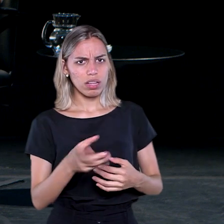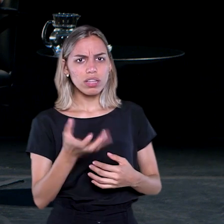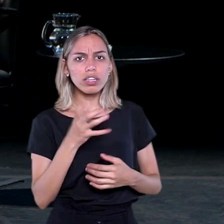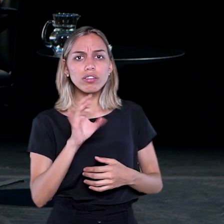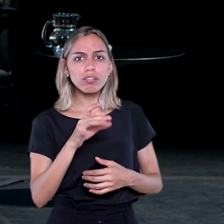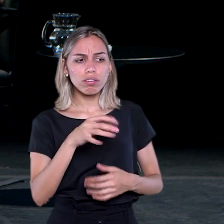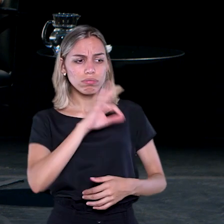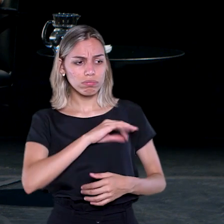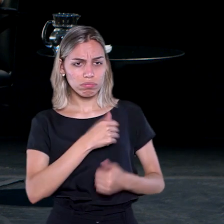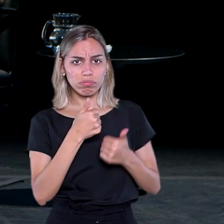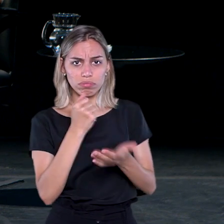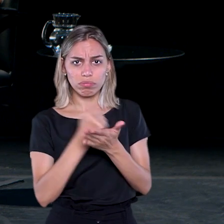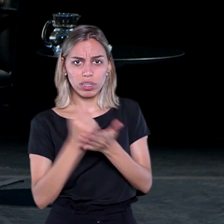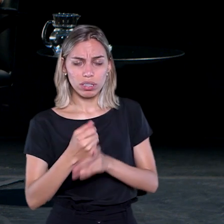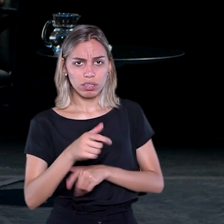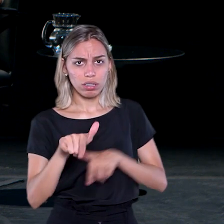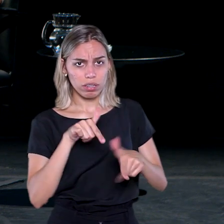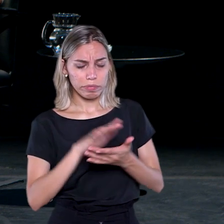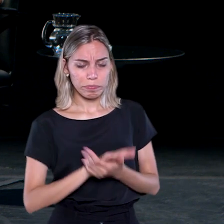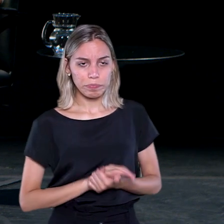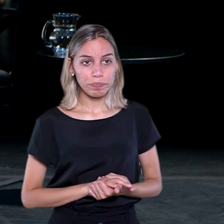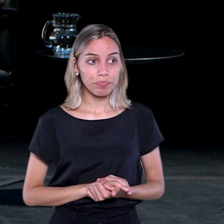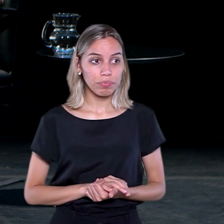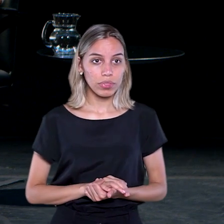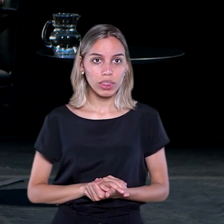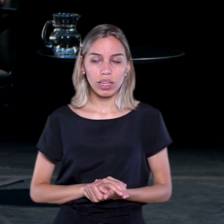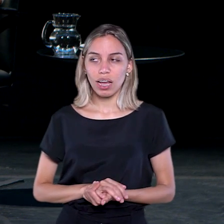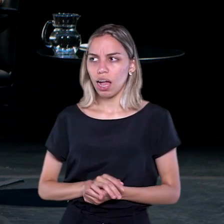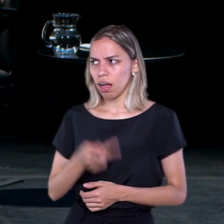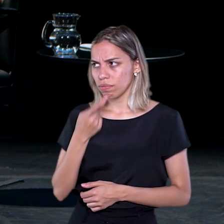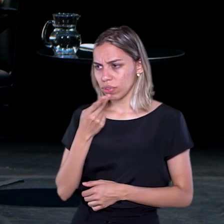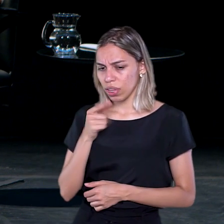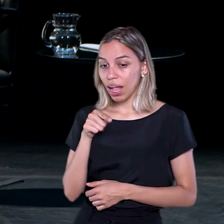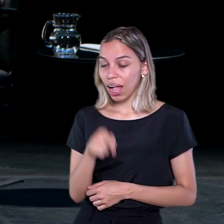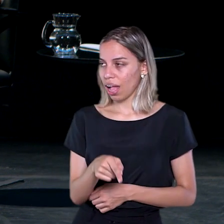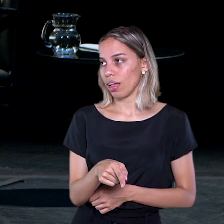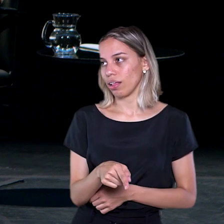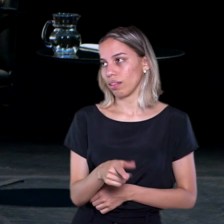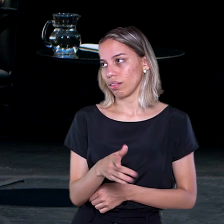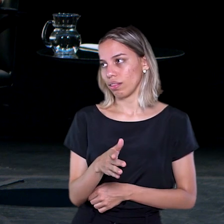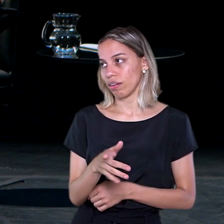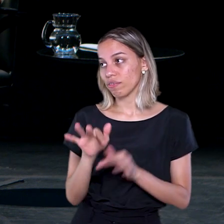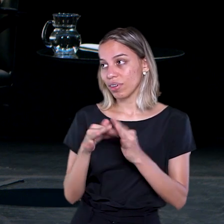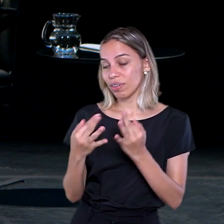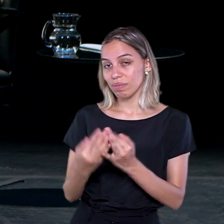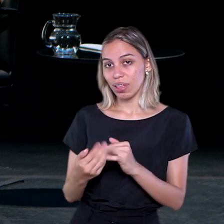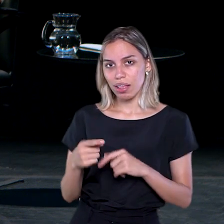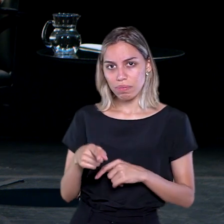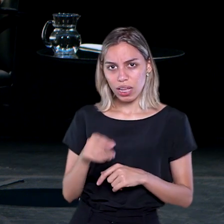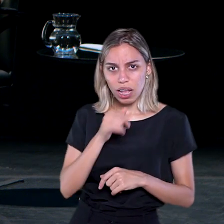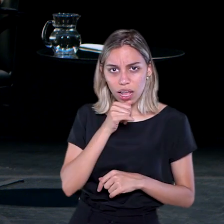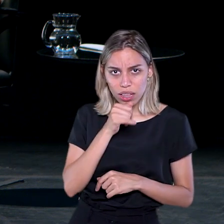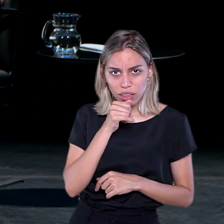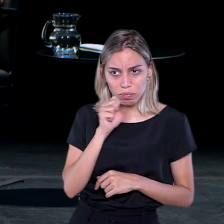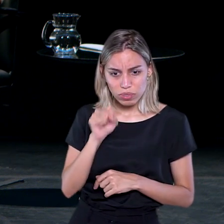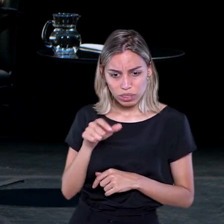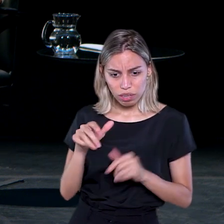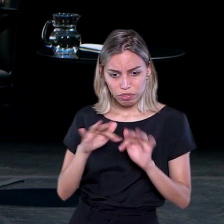origem mitológica grega, Atemis, de olhos vendados, e que, na frente do Supremo Tribunal Federal, está com a espada assim no